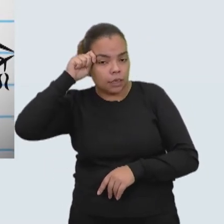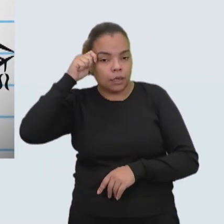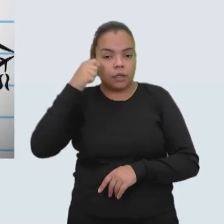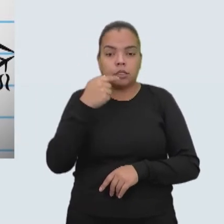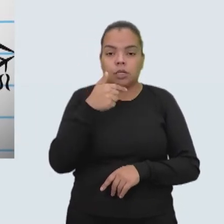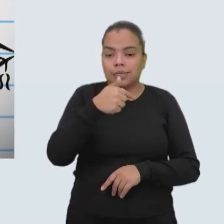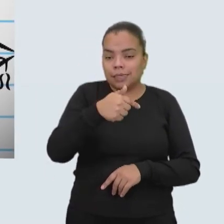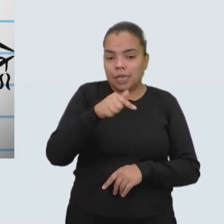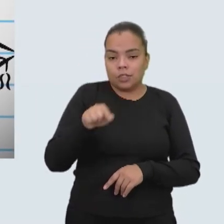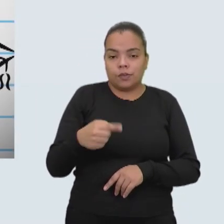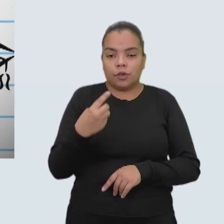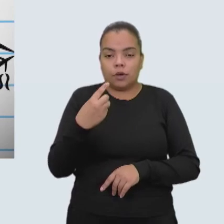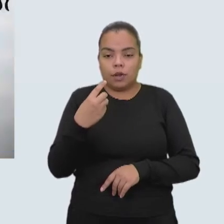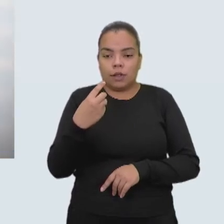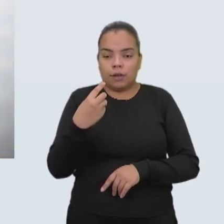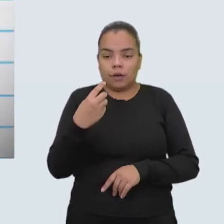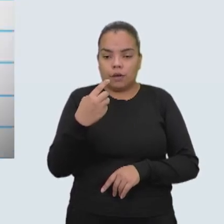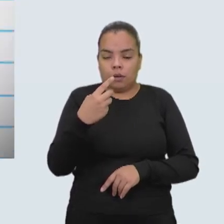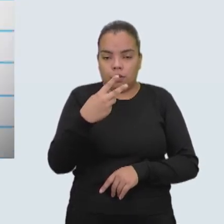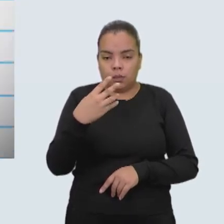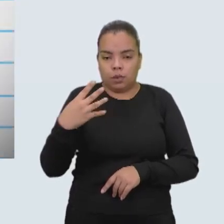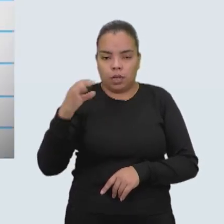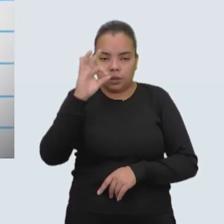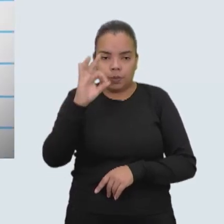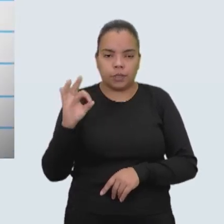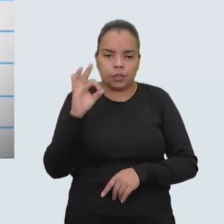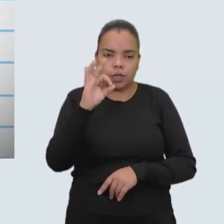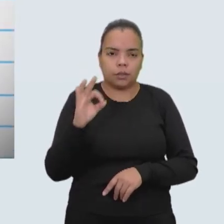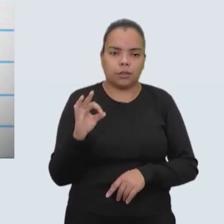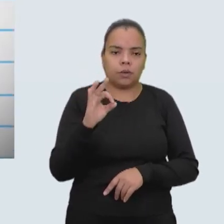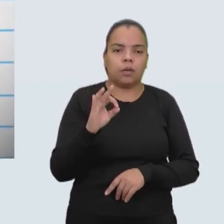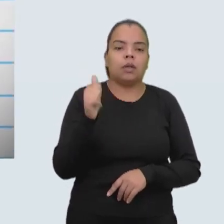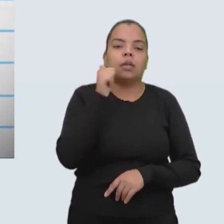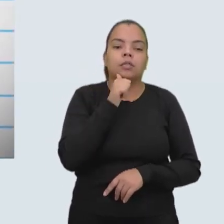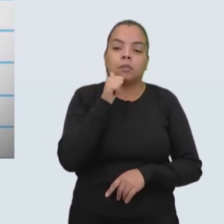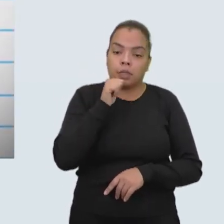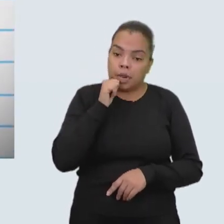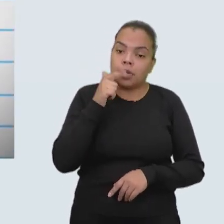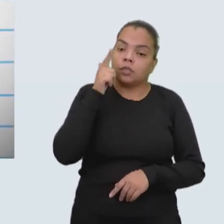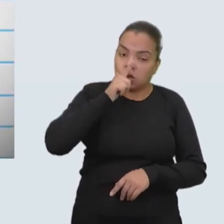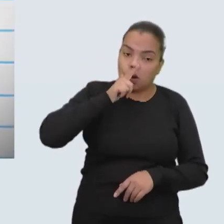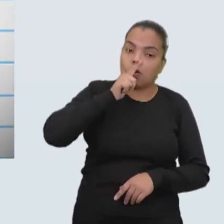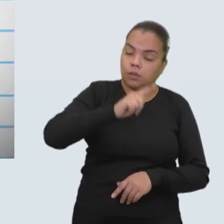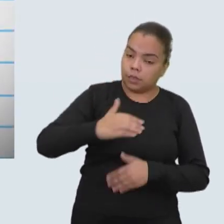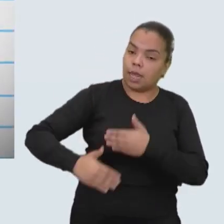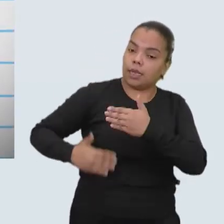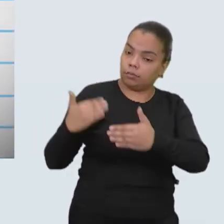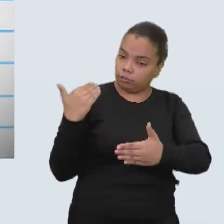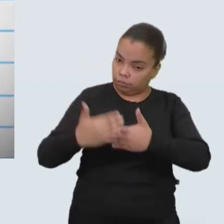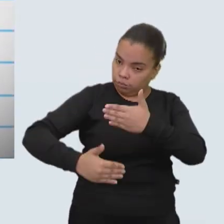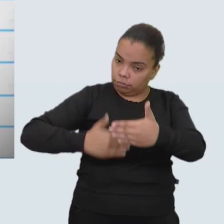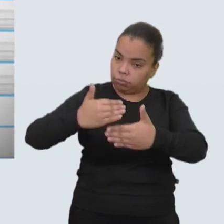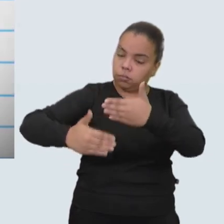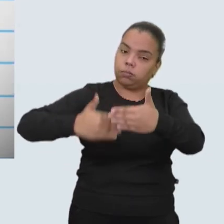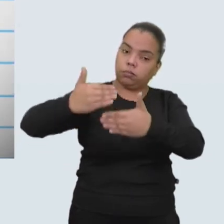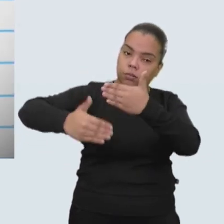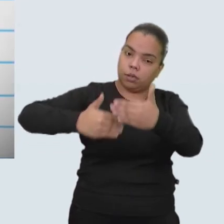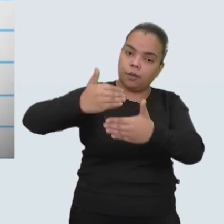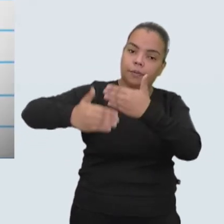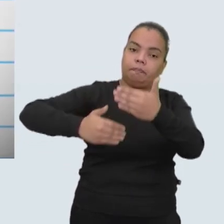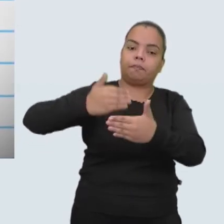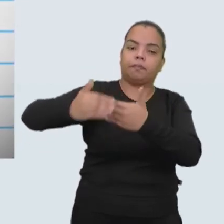7,24%. No mais, as pesquisas de gênero revelaram que as mulheres vêm ganhando espaço na realidade socioeconômica do país,